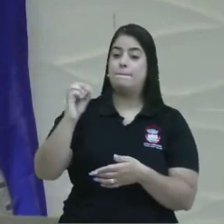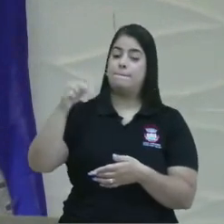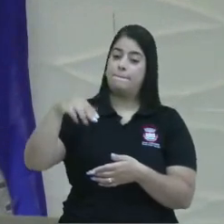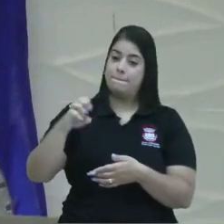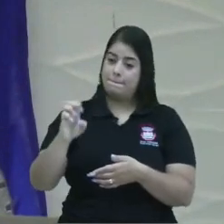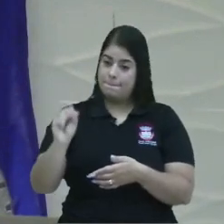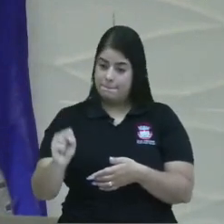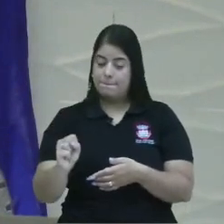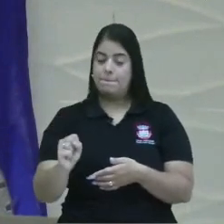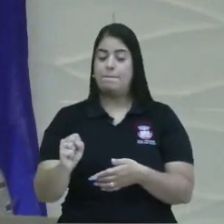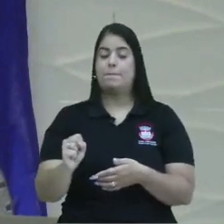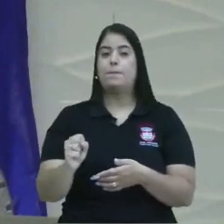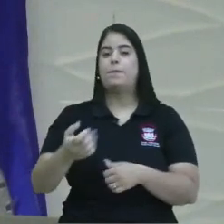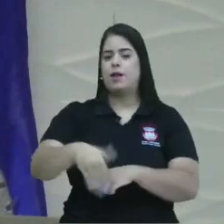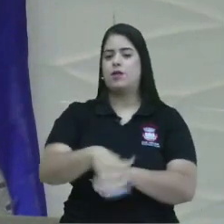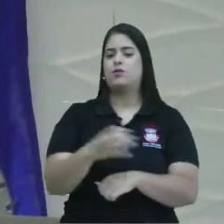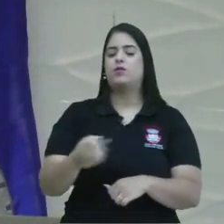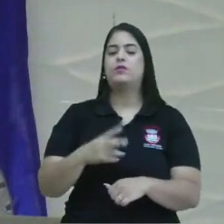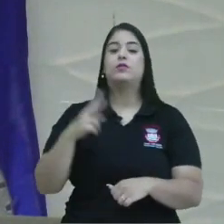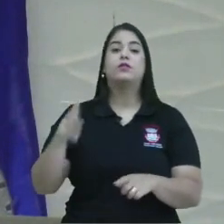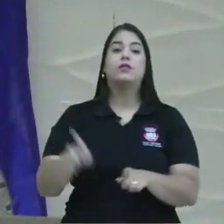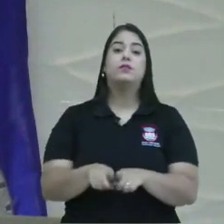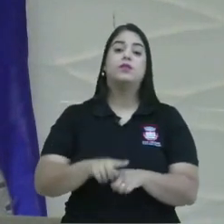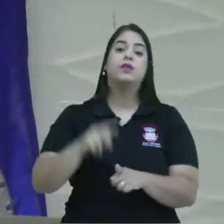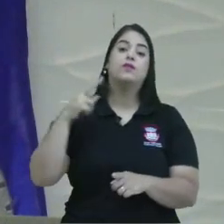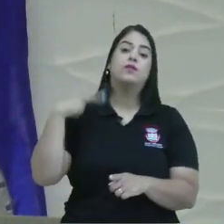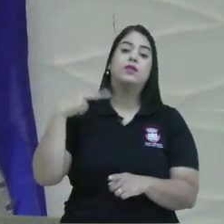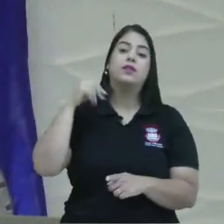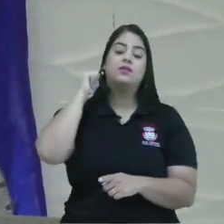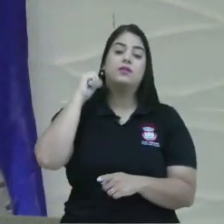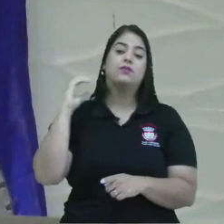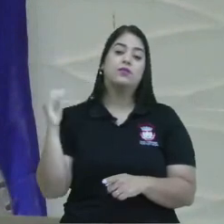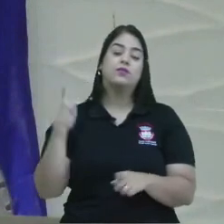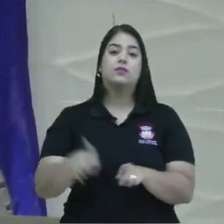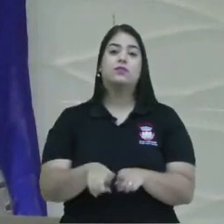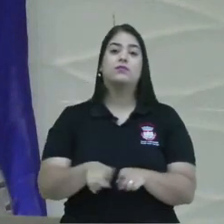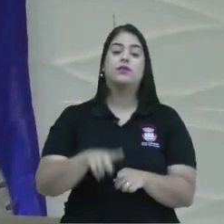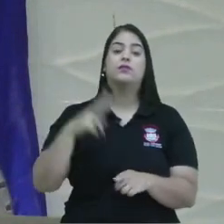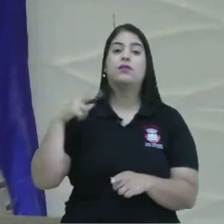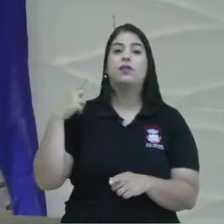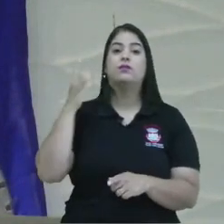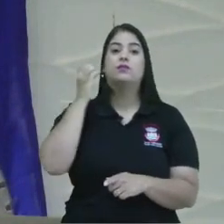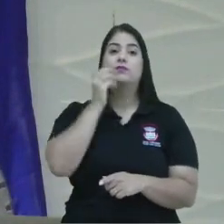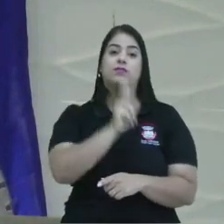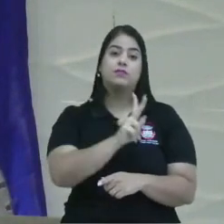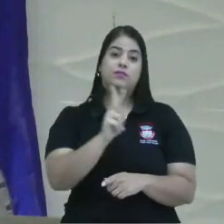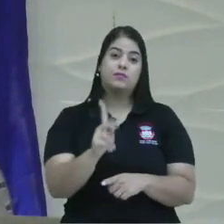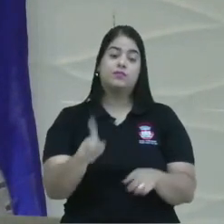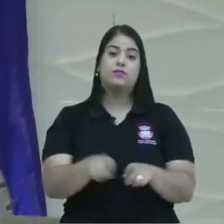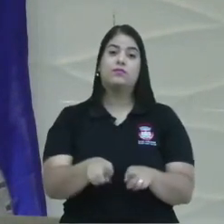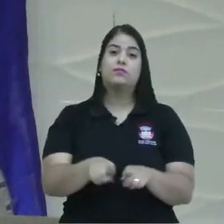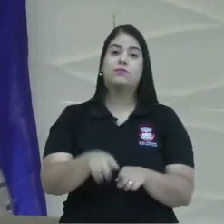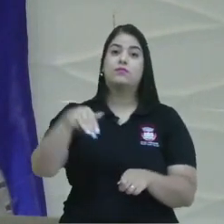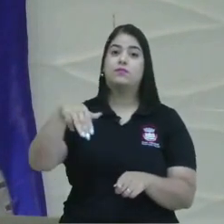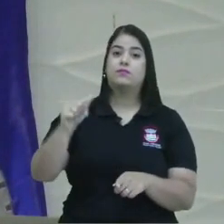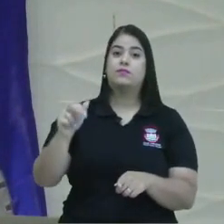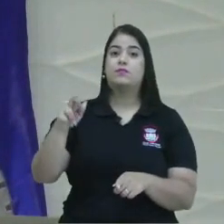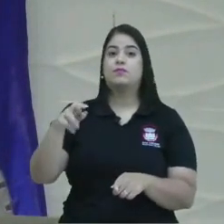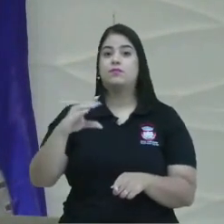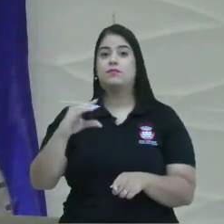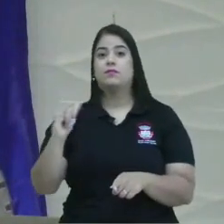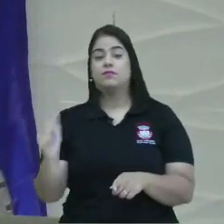Rua Nova, vereador Avanildo, vereador Diogo Professor, Márcia e Juninho,